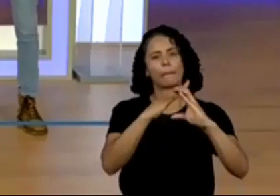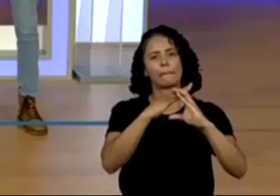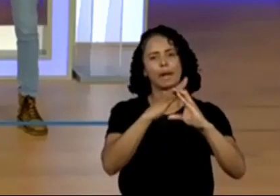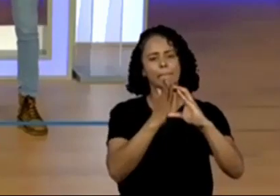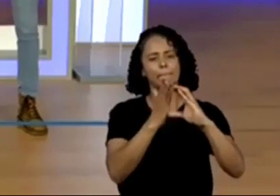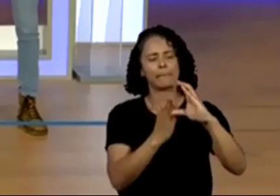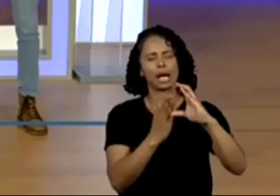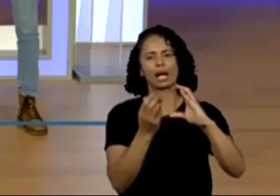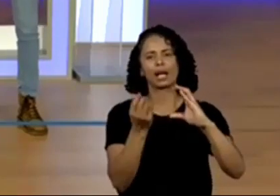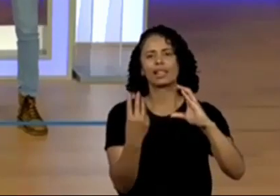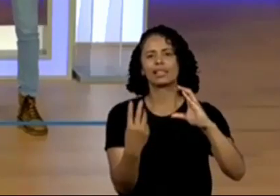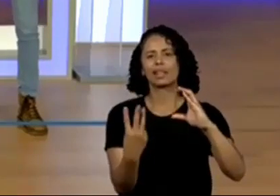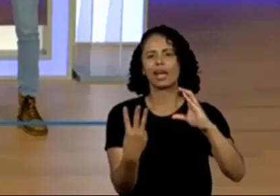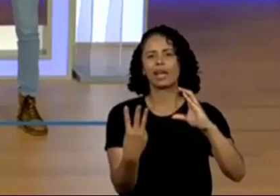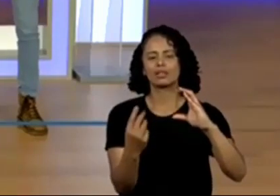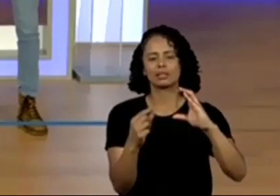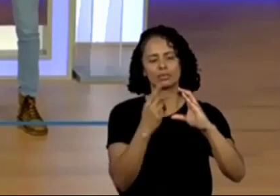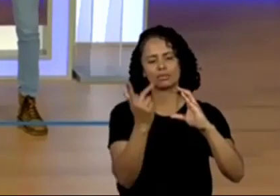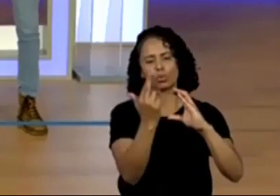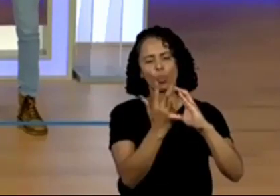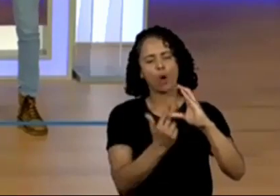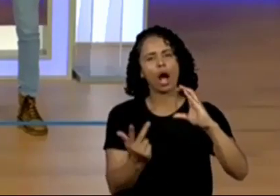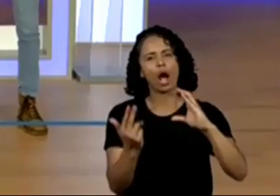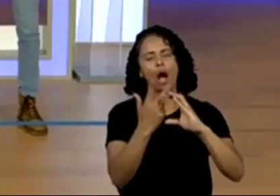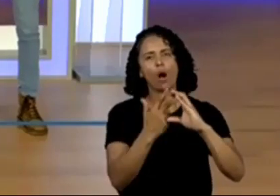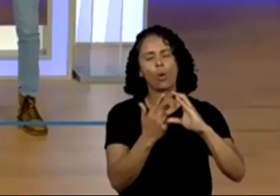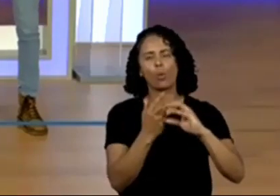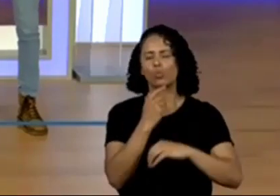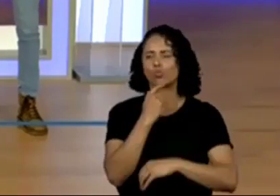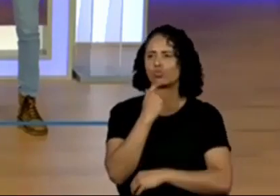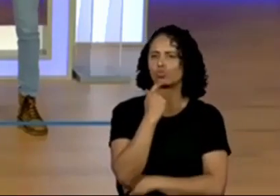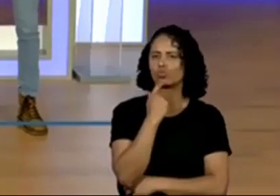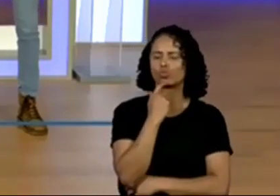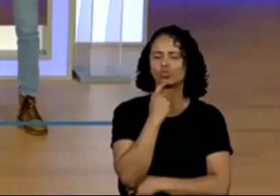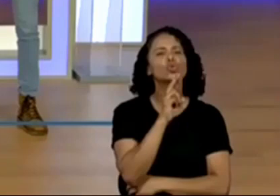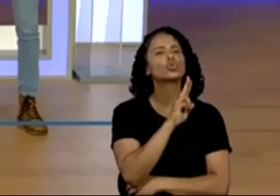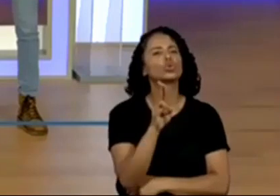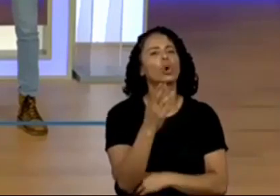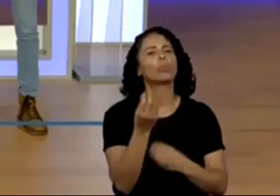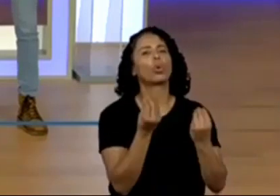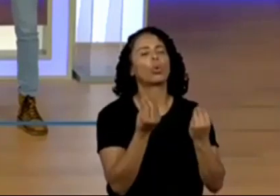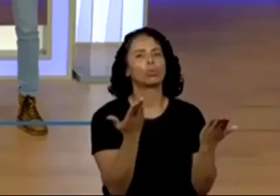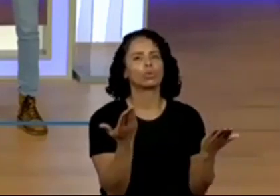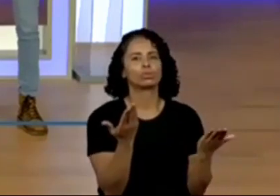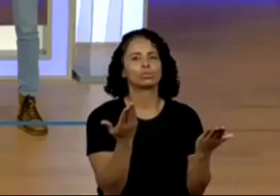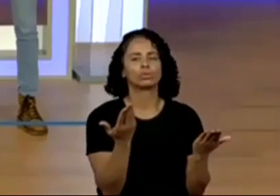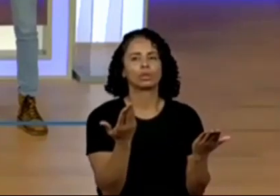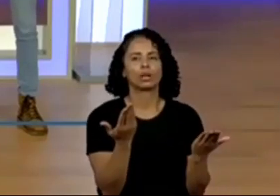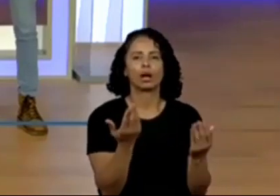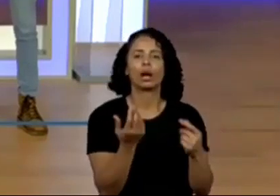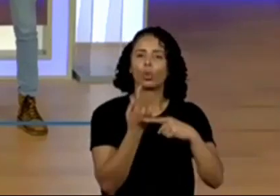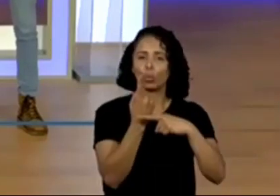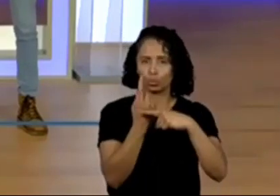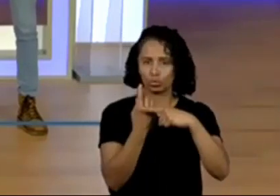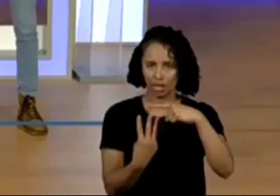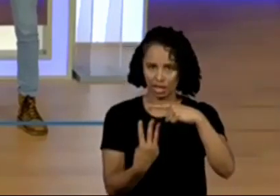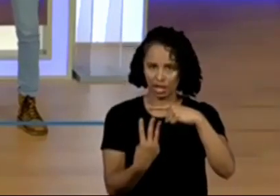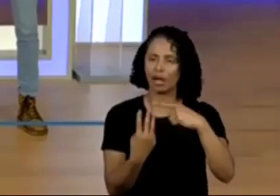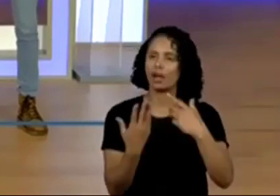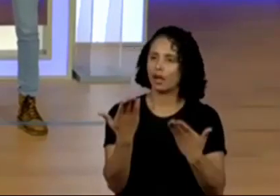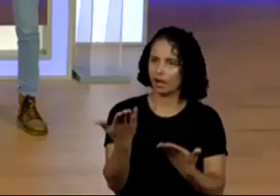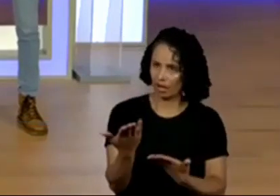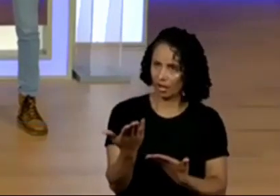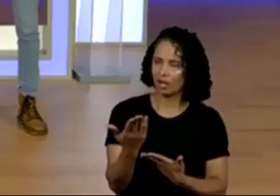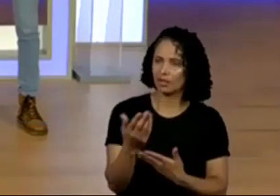Sim. A terça parte... Não, pode ler mesmo lá, 1/3. 1/3. Professora Adriana